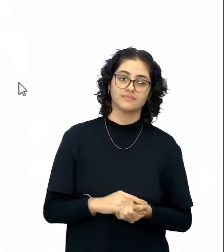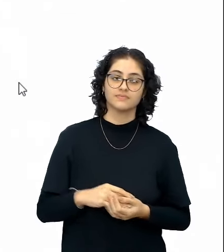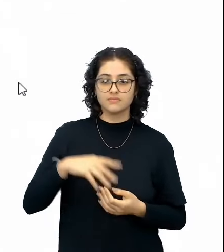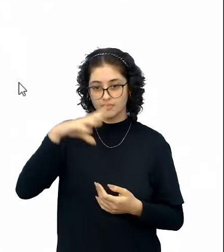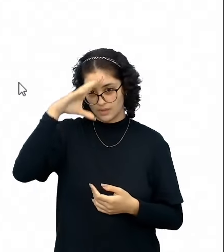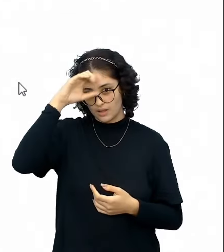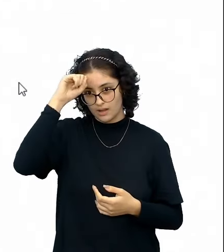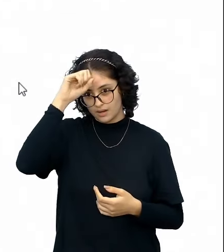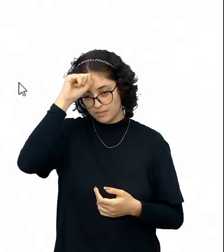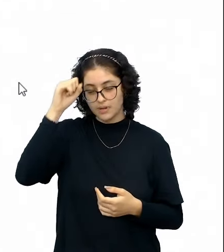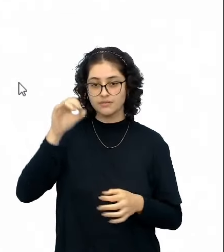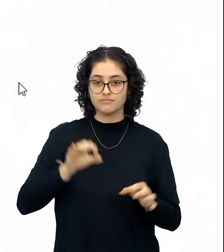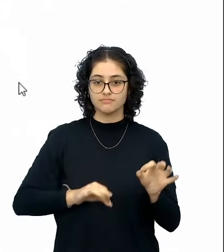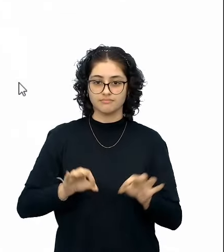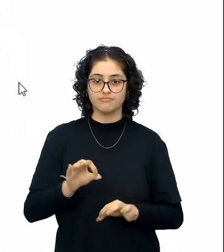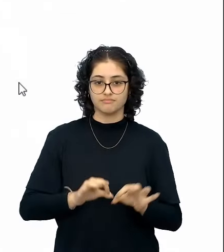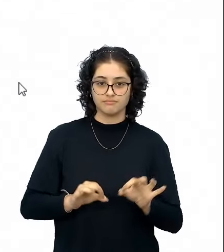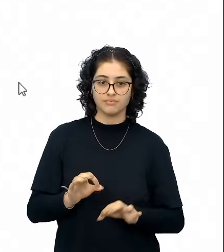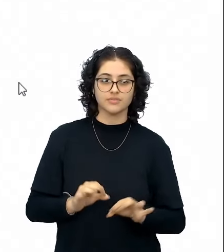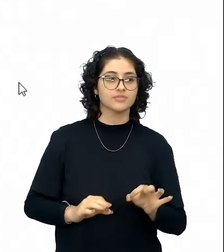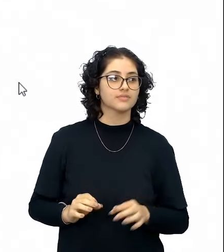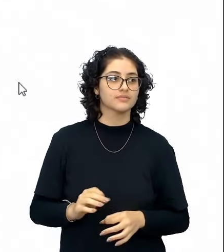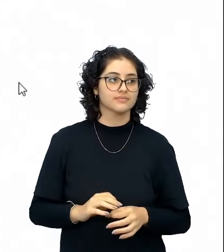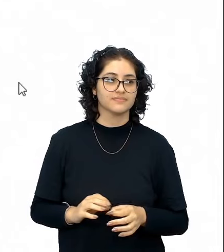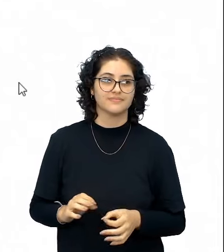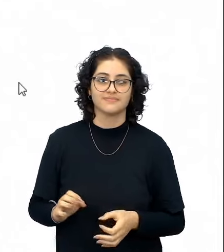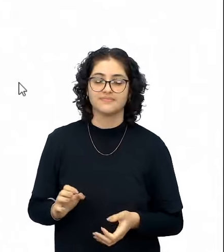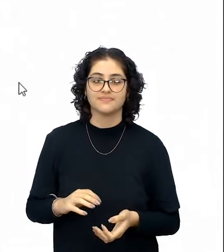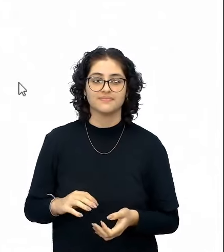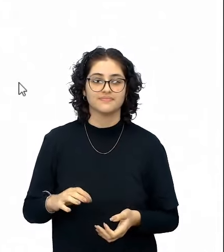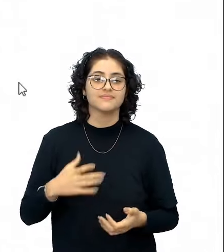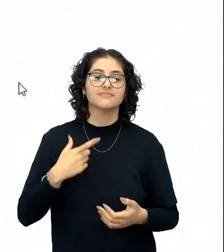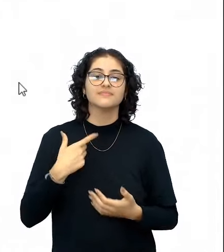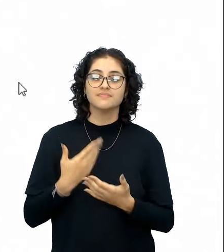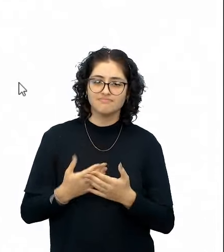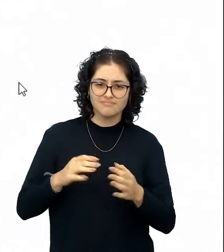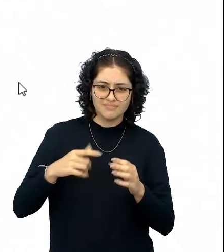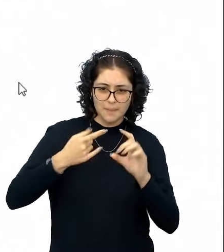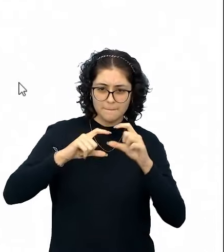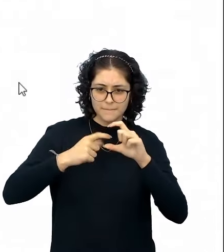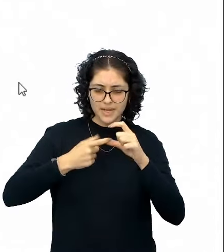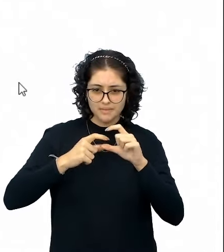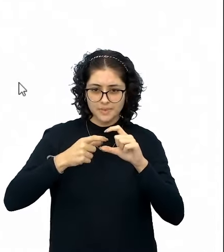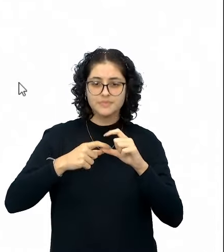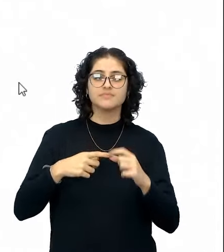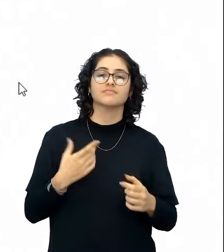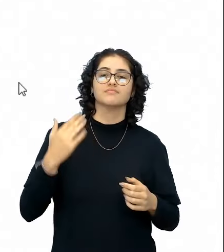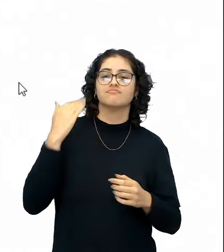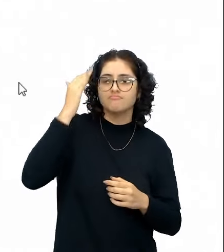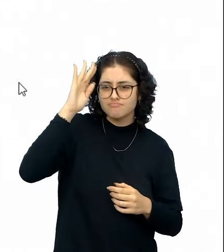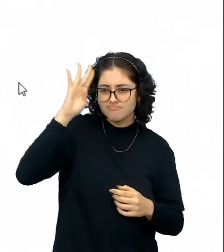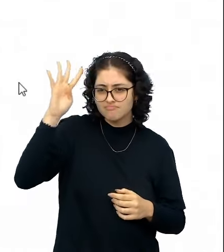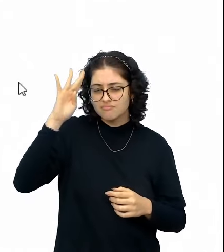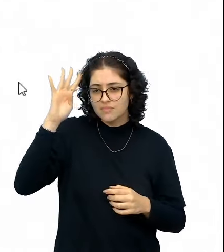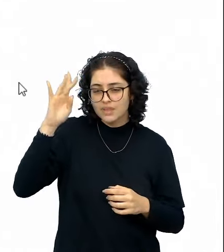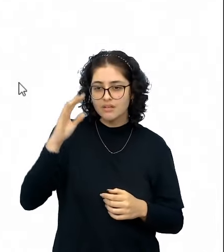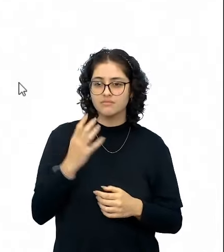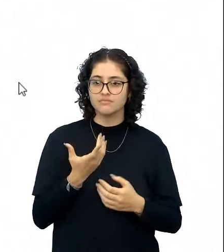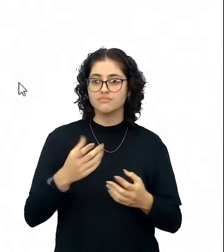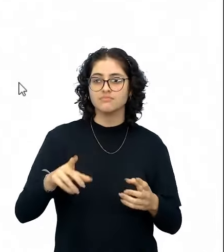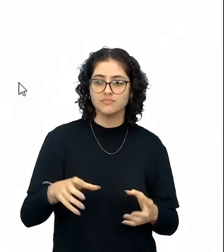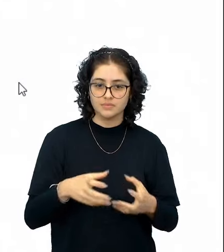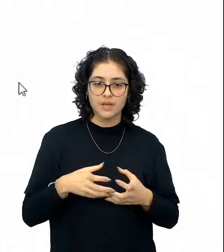Aprendizagem baseada em projetos, criação de memes, como conscientização da reciclagem, sugestão de temas para a criação de memes, tendo como